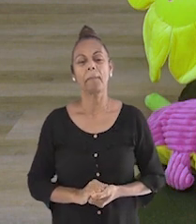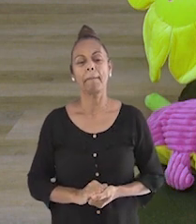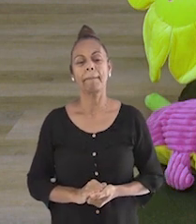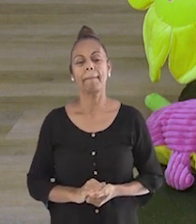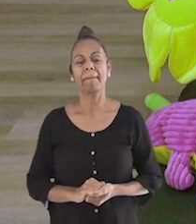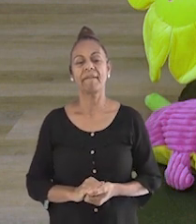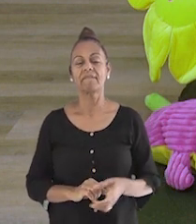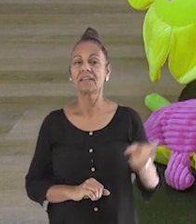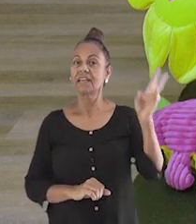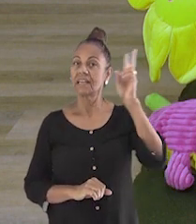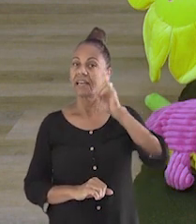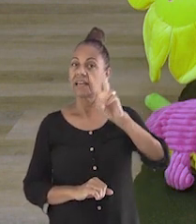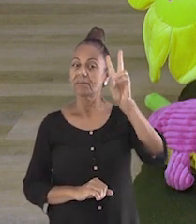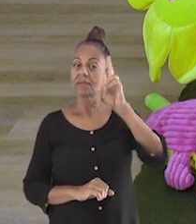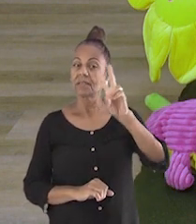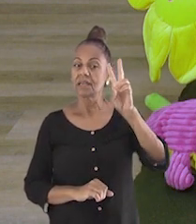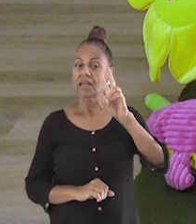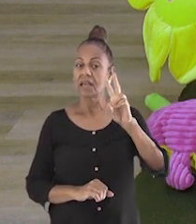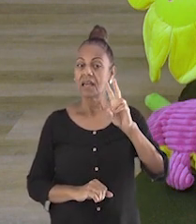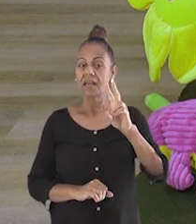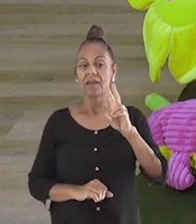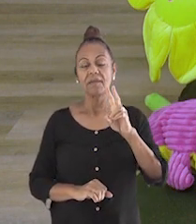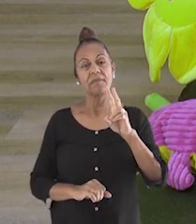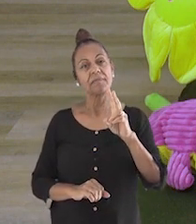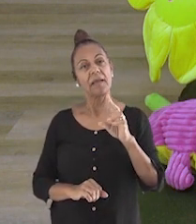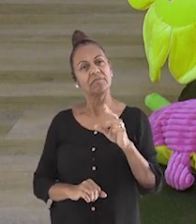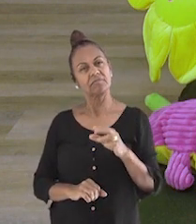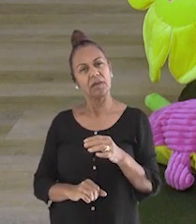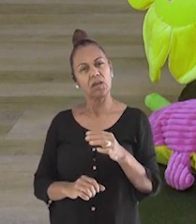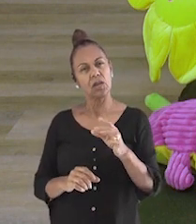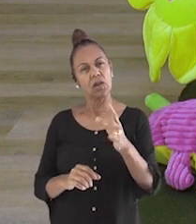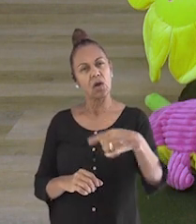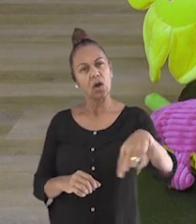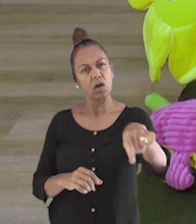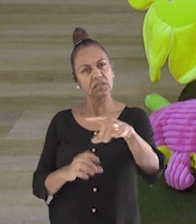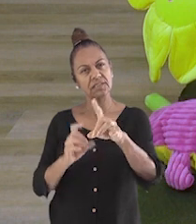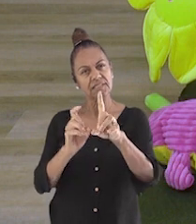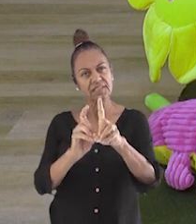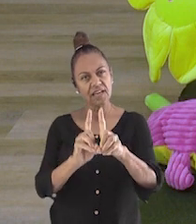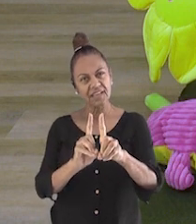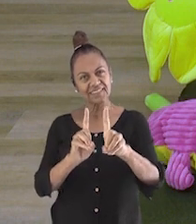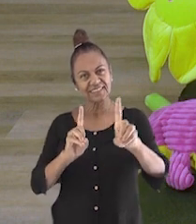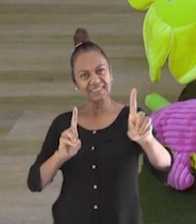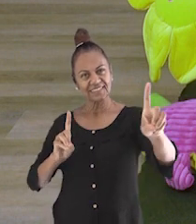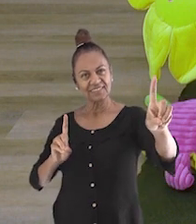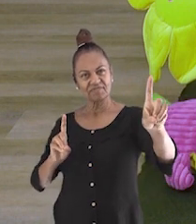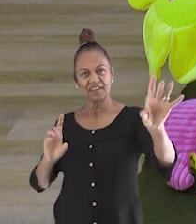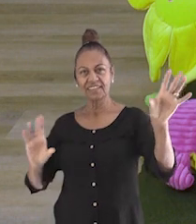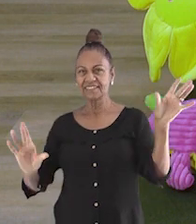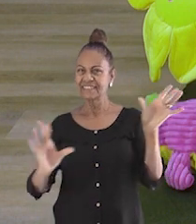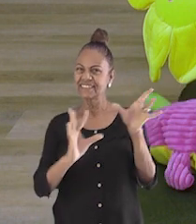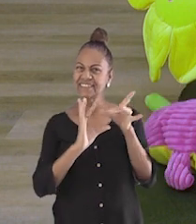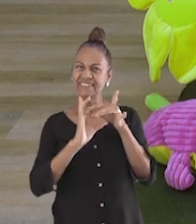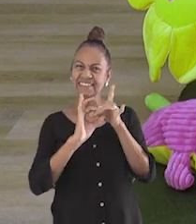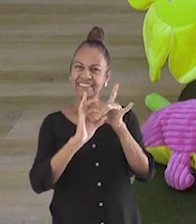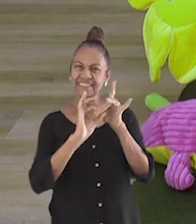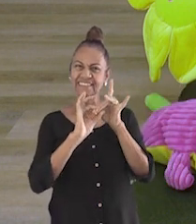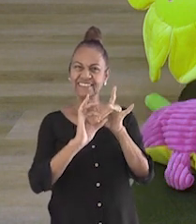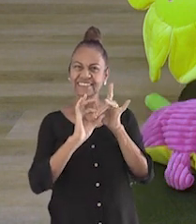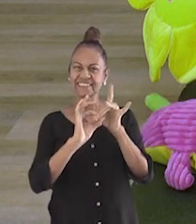sua criança aqui no TV em Casa na TV. E lembrem-se